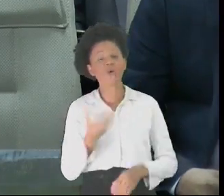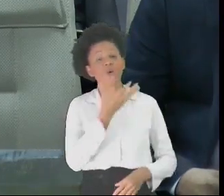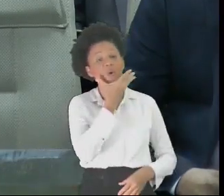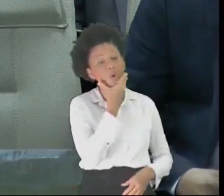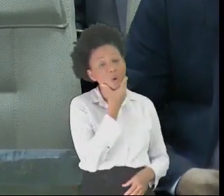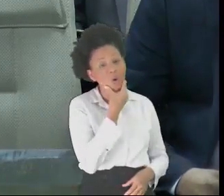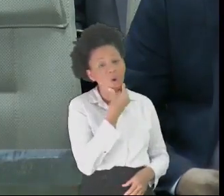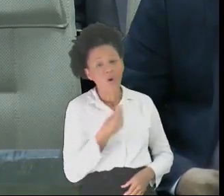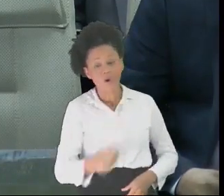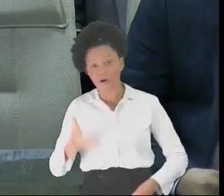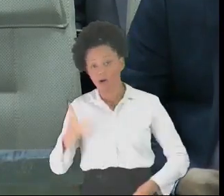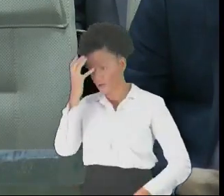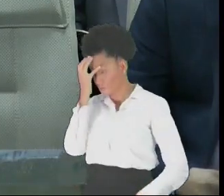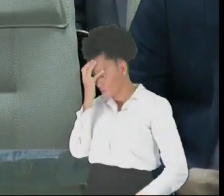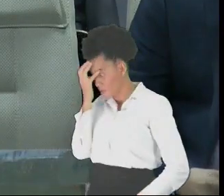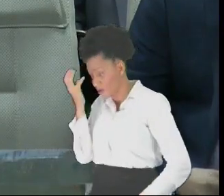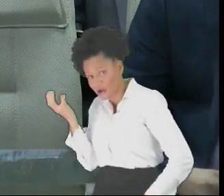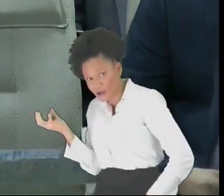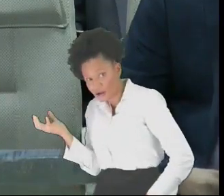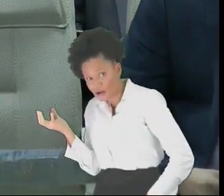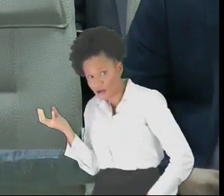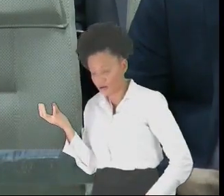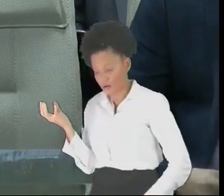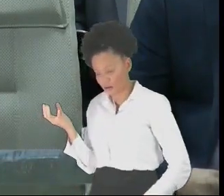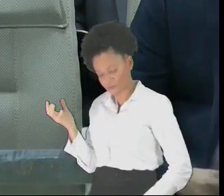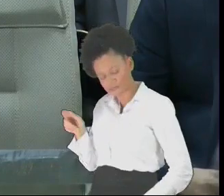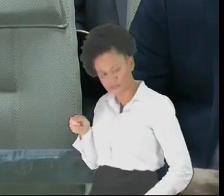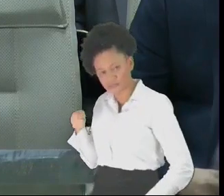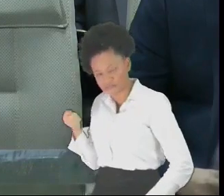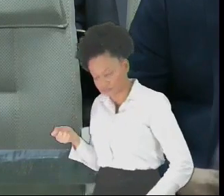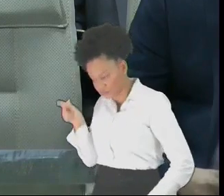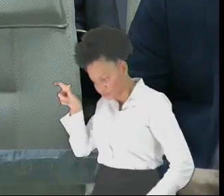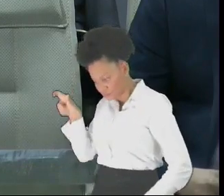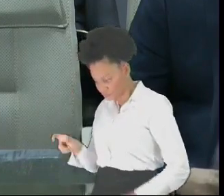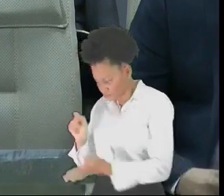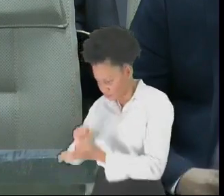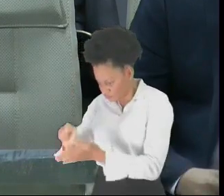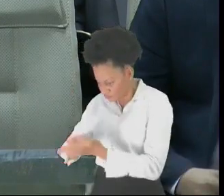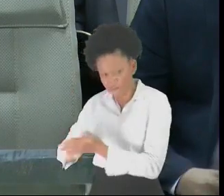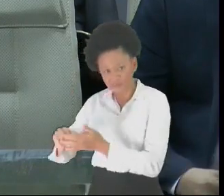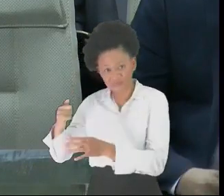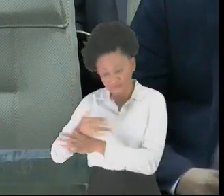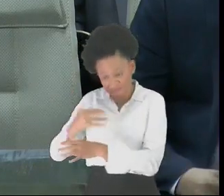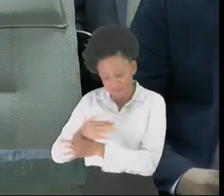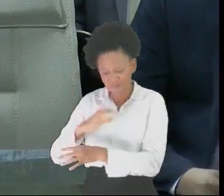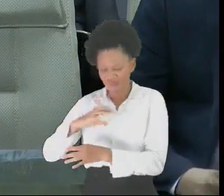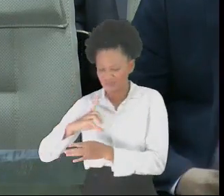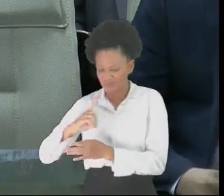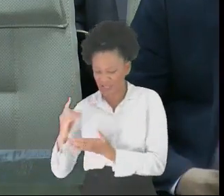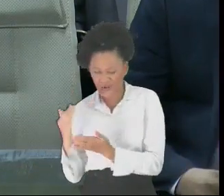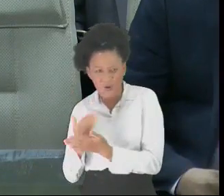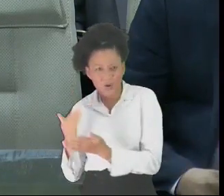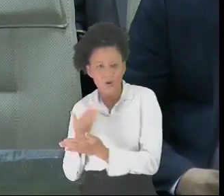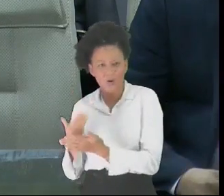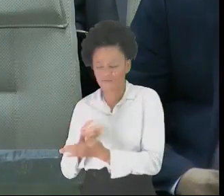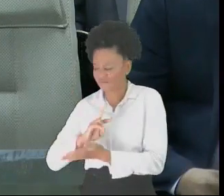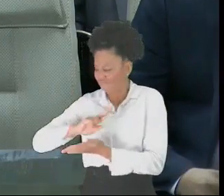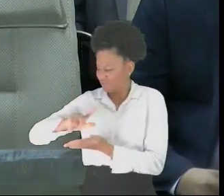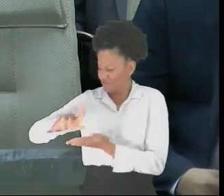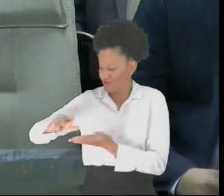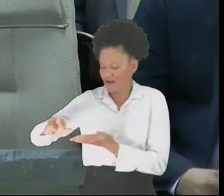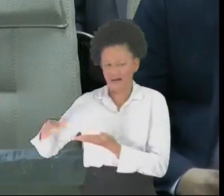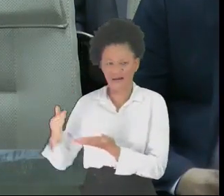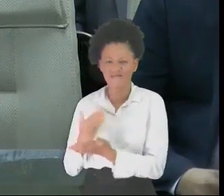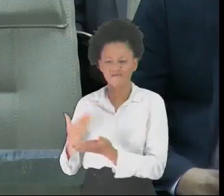escreve A Cidade de Deus e escreve outras obras, e ele perdeu a esperança de que